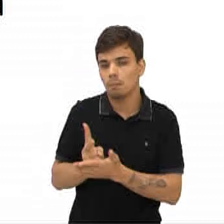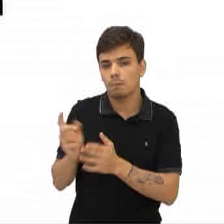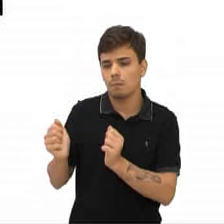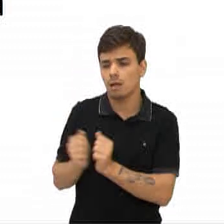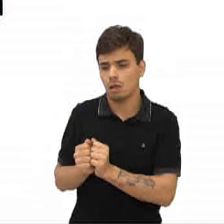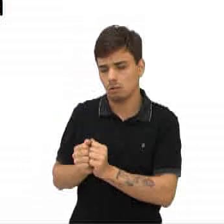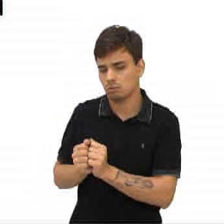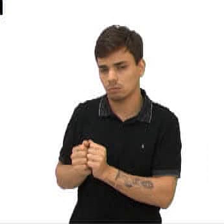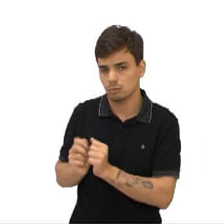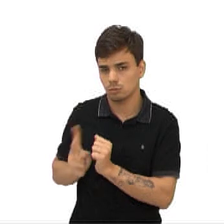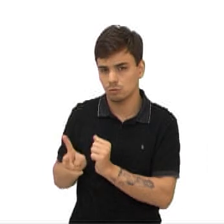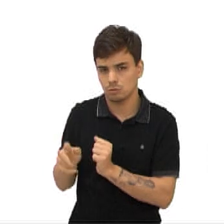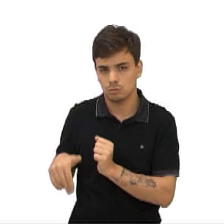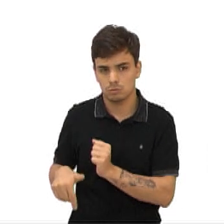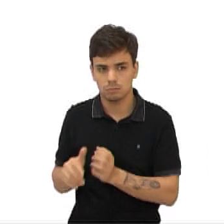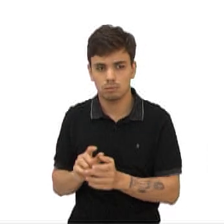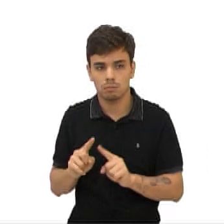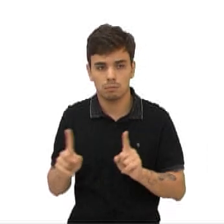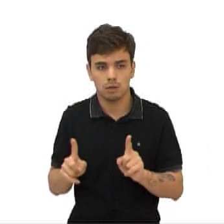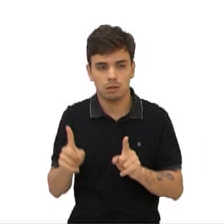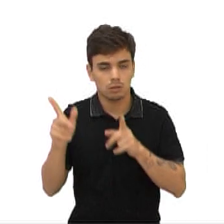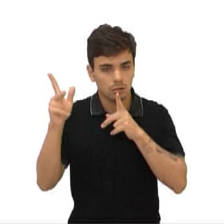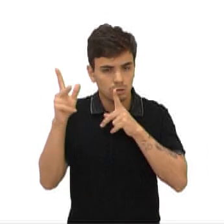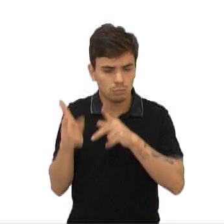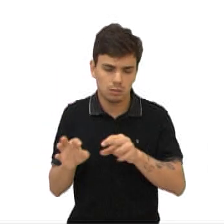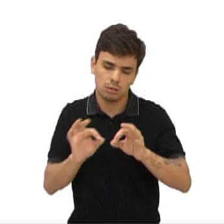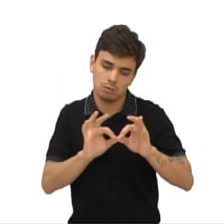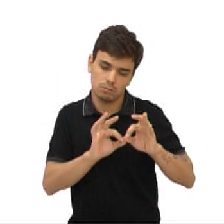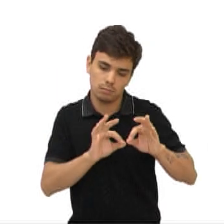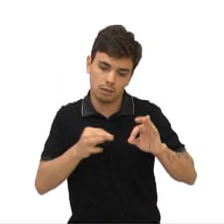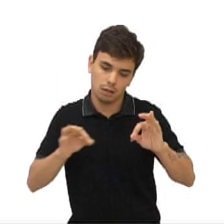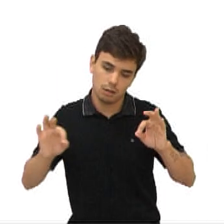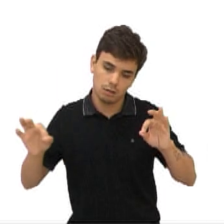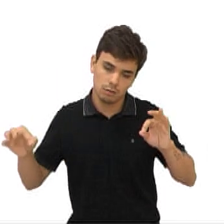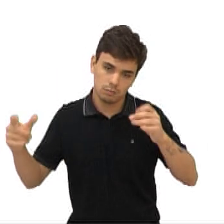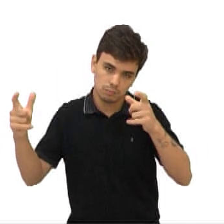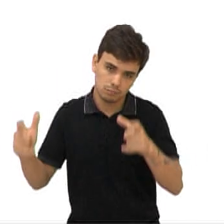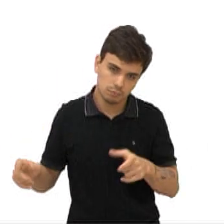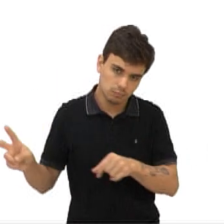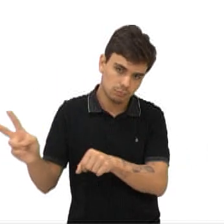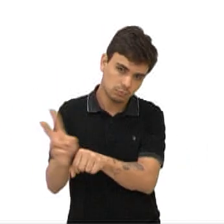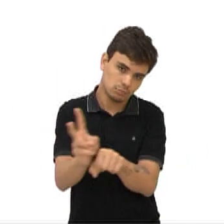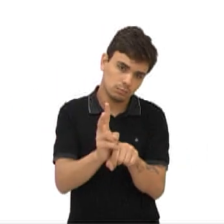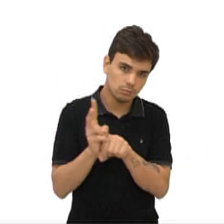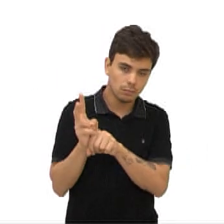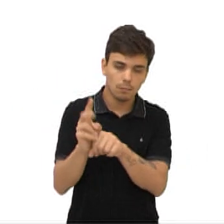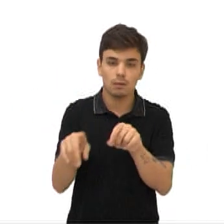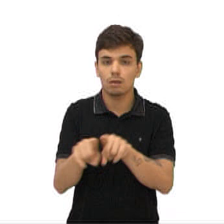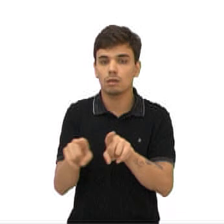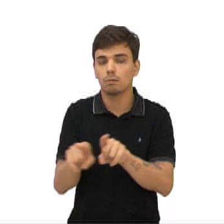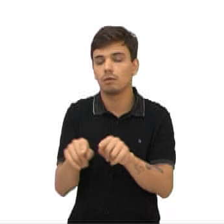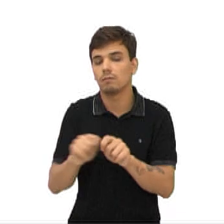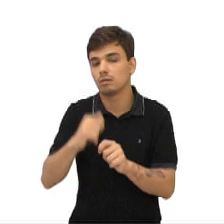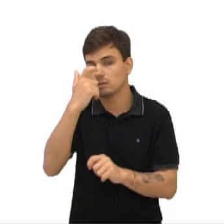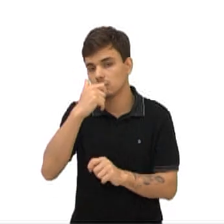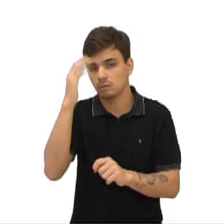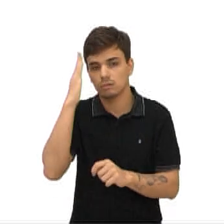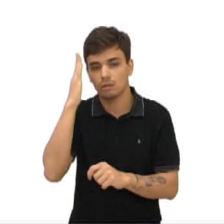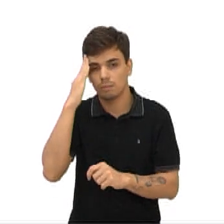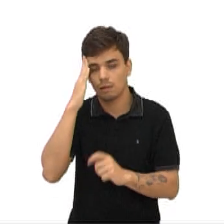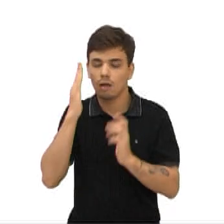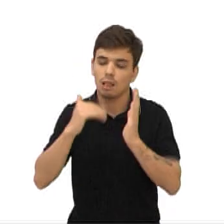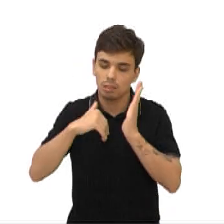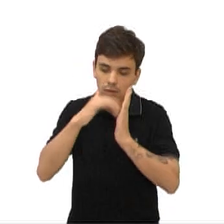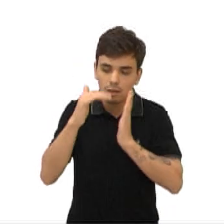mim, mas dormiria longamente em lugares protegidos e me fez saber, lambendo